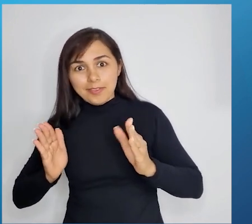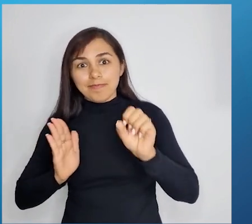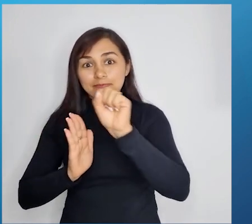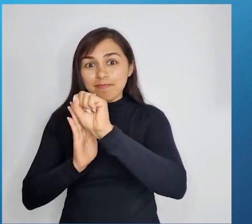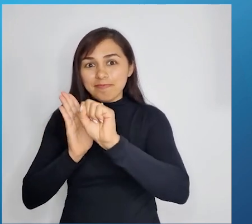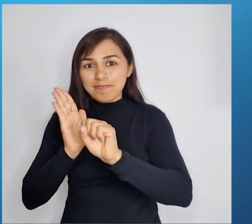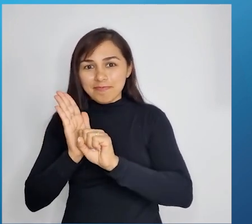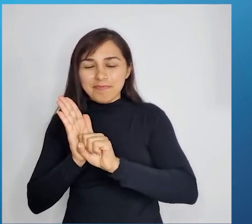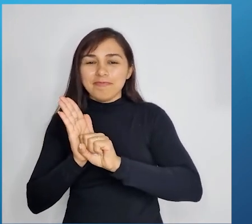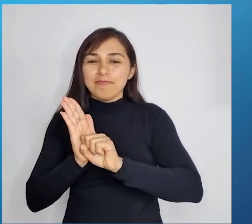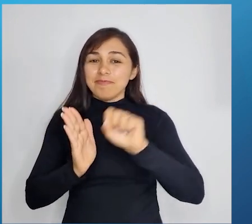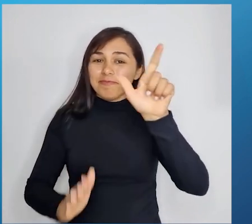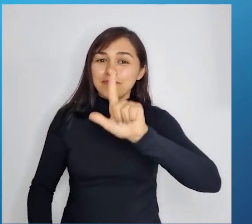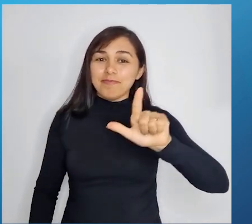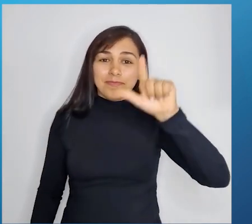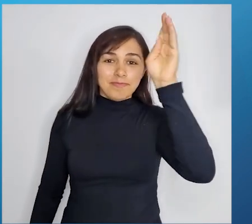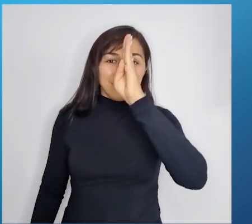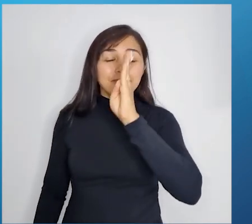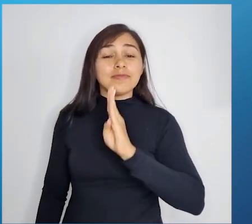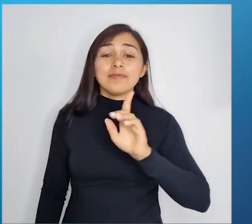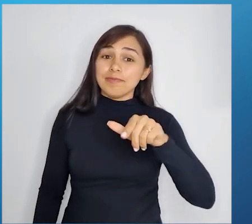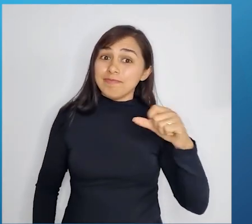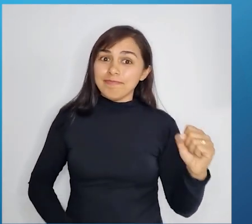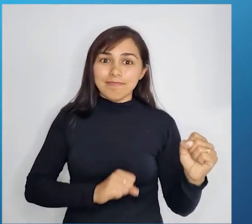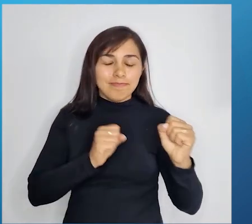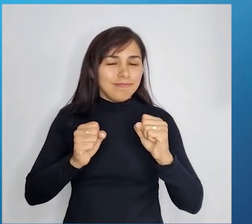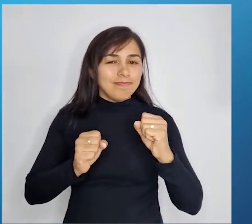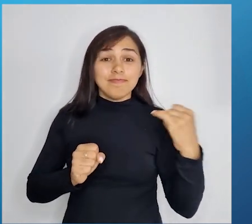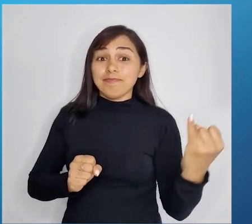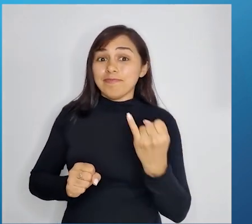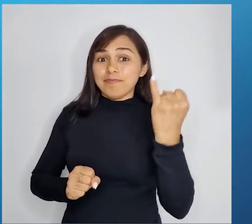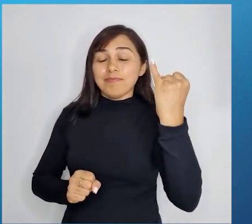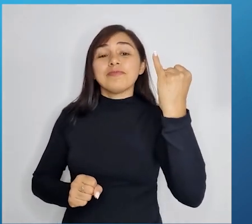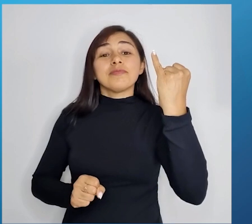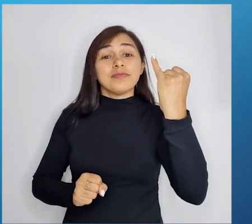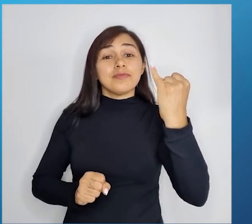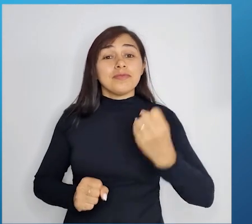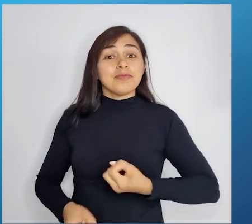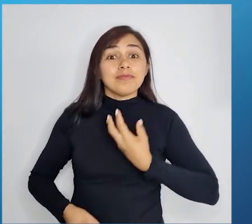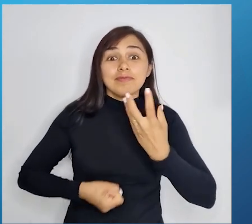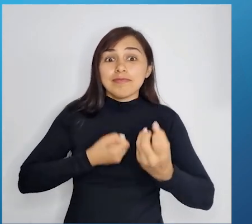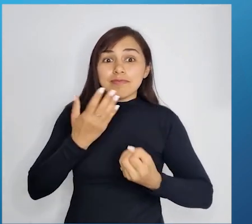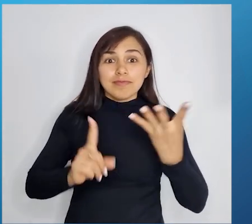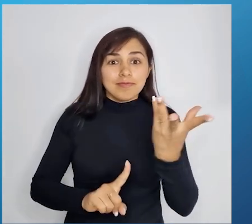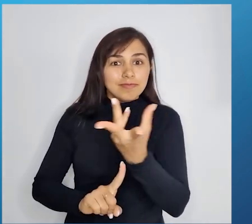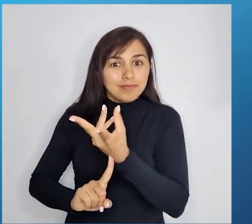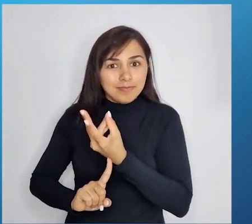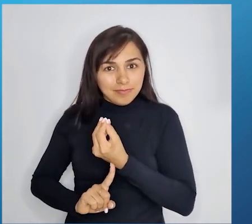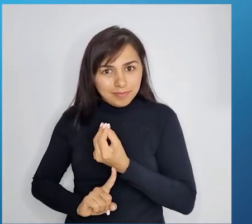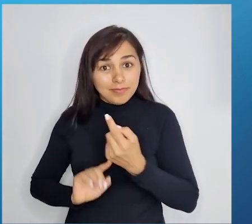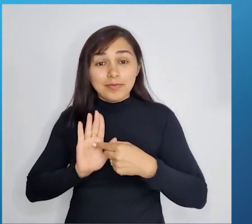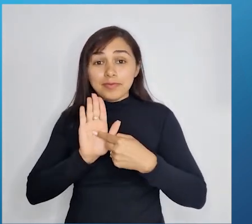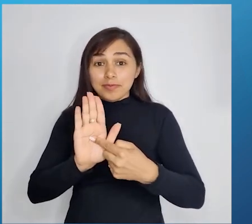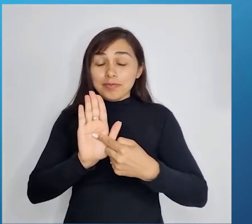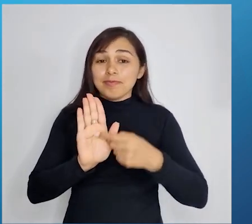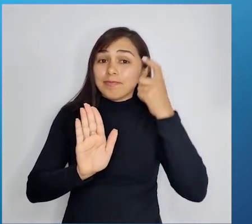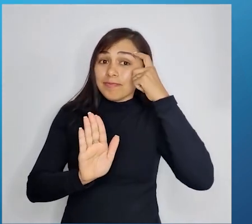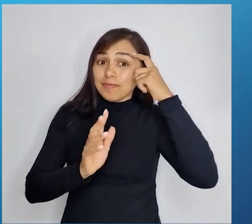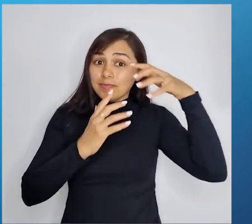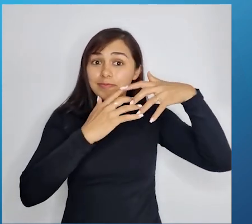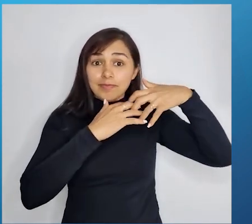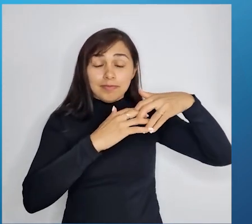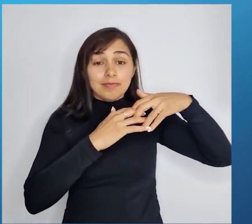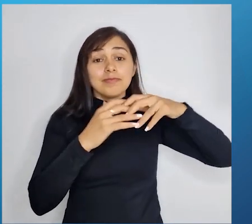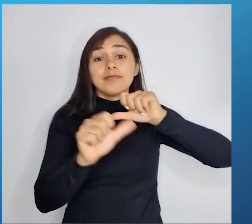literatura brasileira tem sido uma poderosa forma de expressão artística, refletindo as transformações